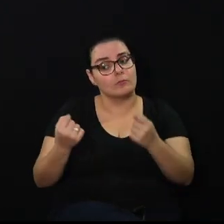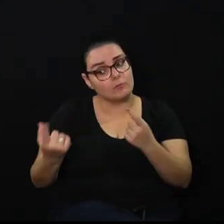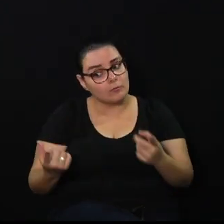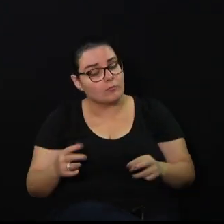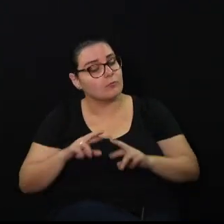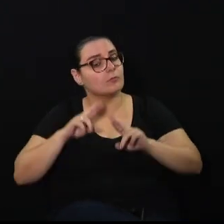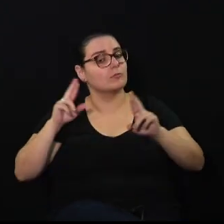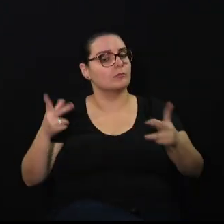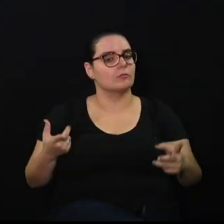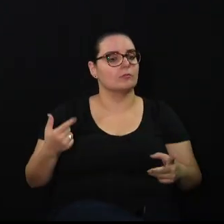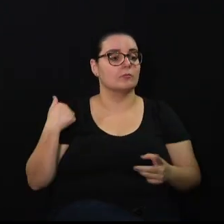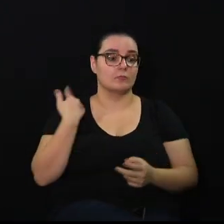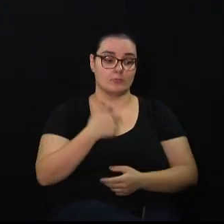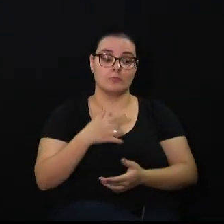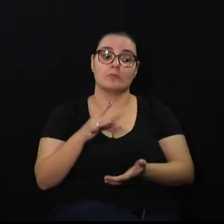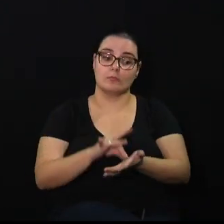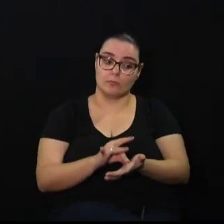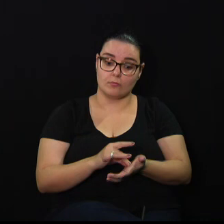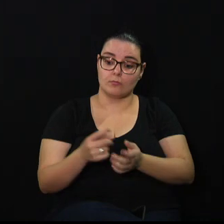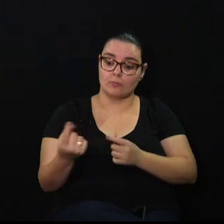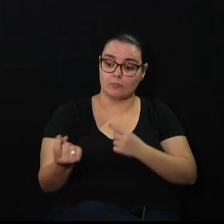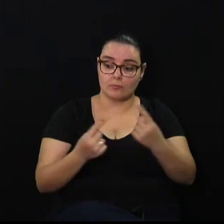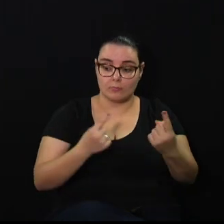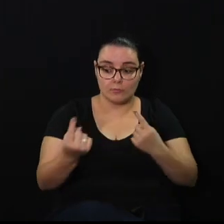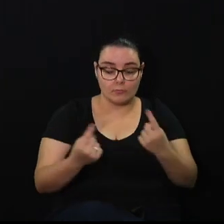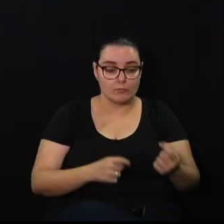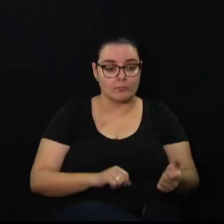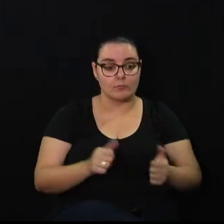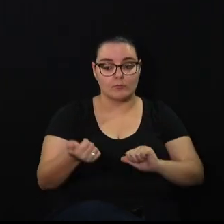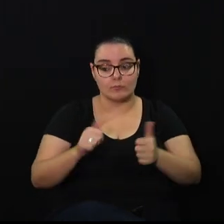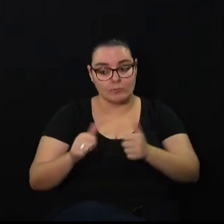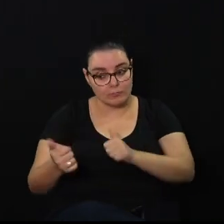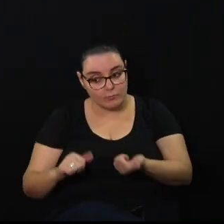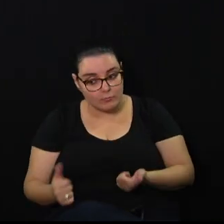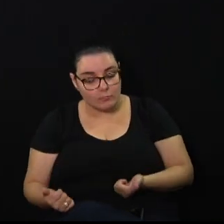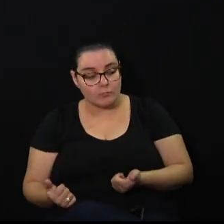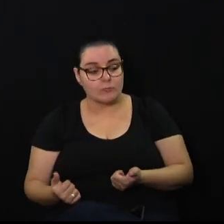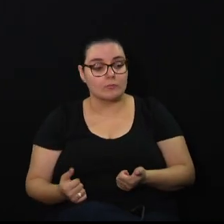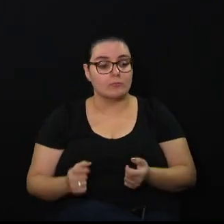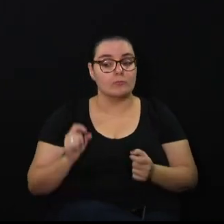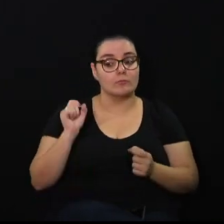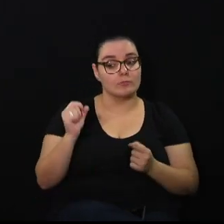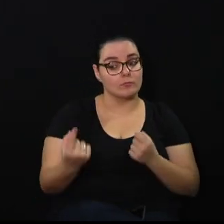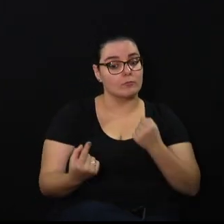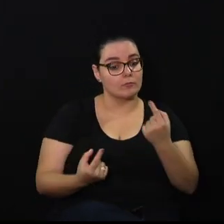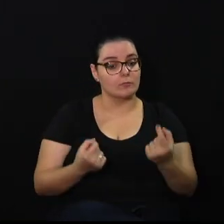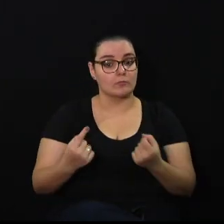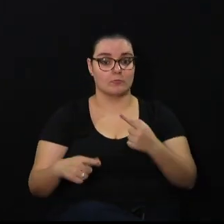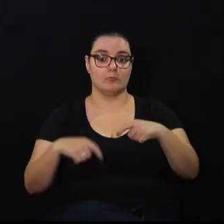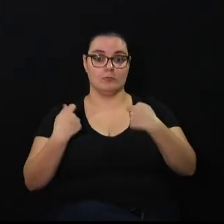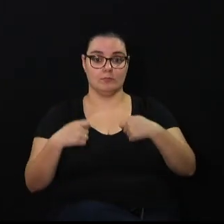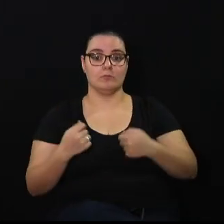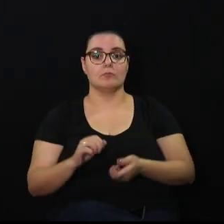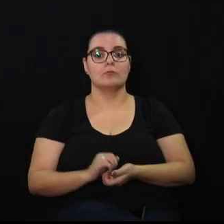aqui pra nossa realidade a gente avalia cada criança pra ver a necessidade de cada um